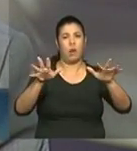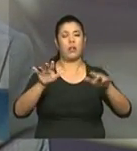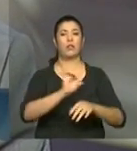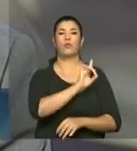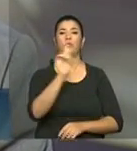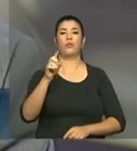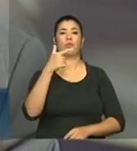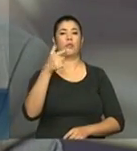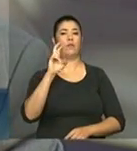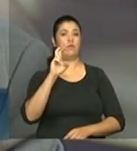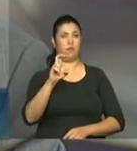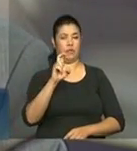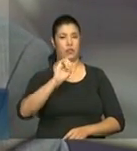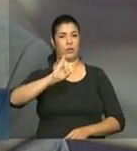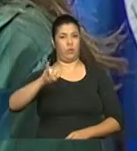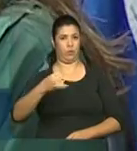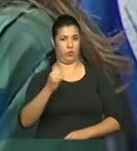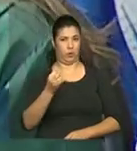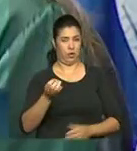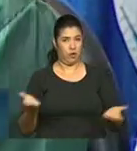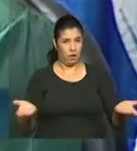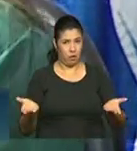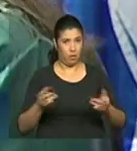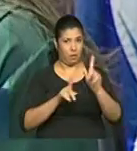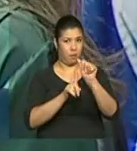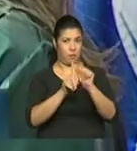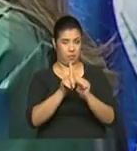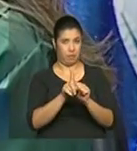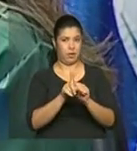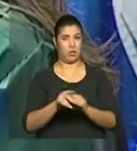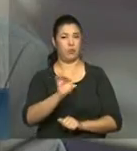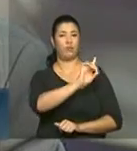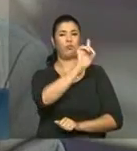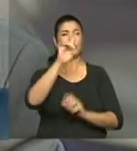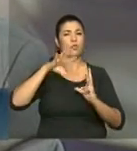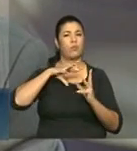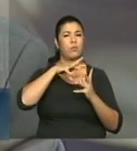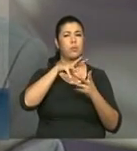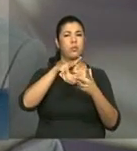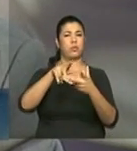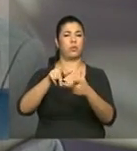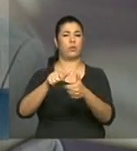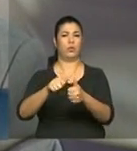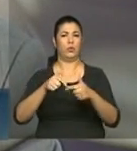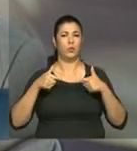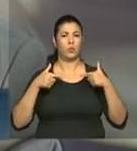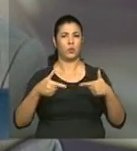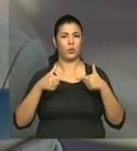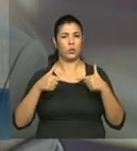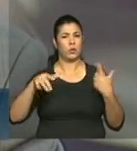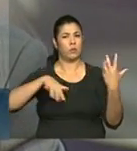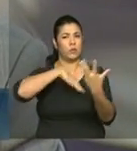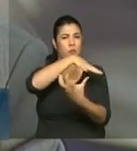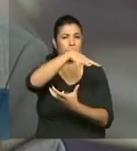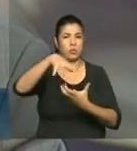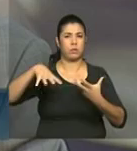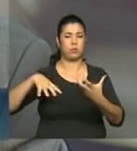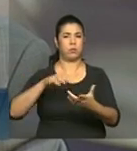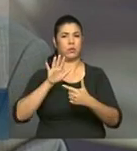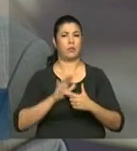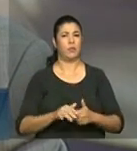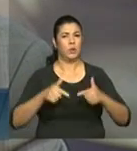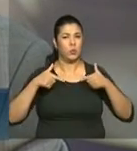de 25 de janeiro agora, o dia de mundial em que se mobiliza, né,